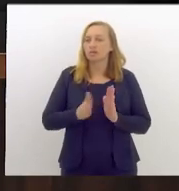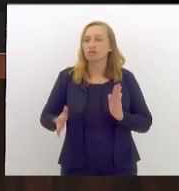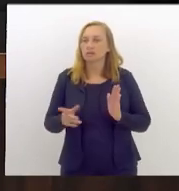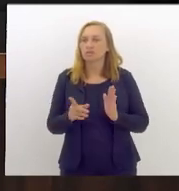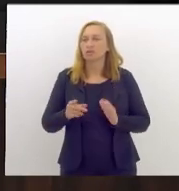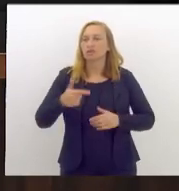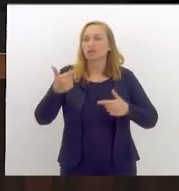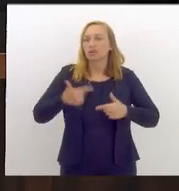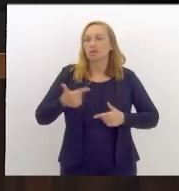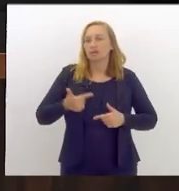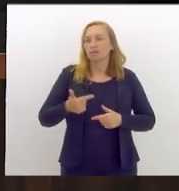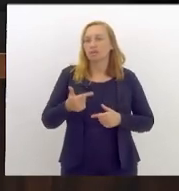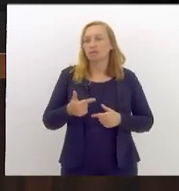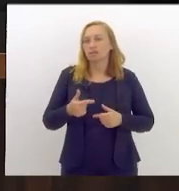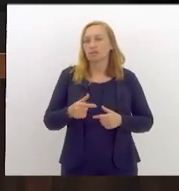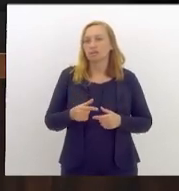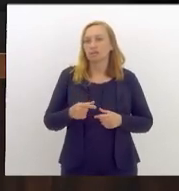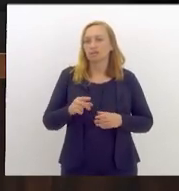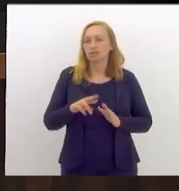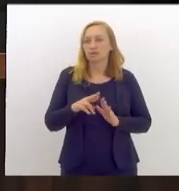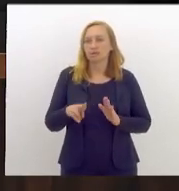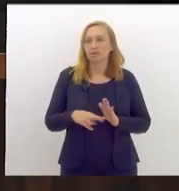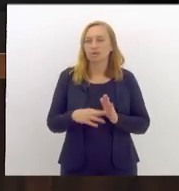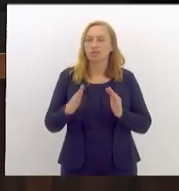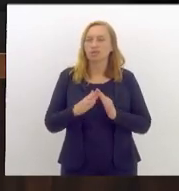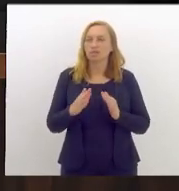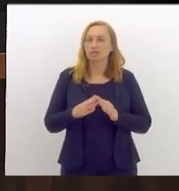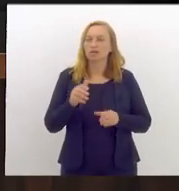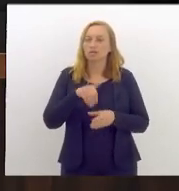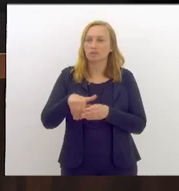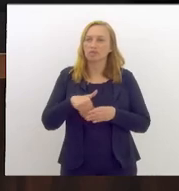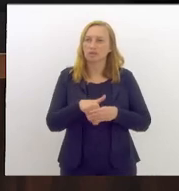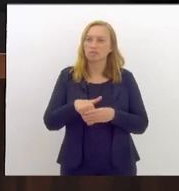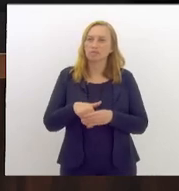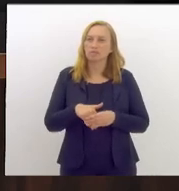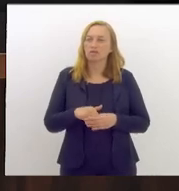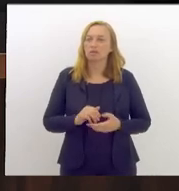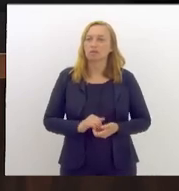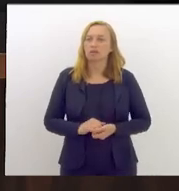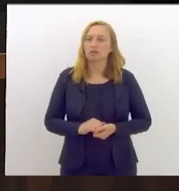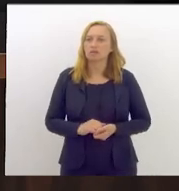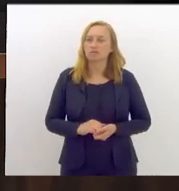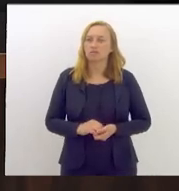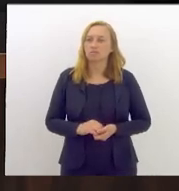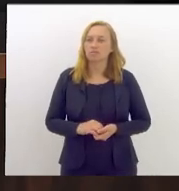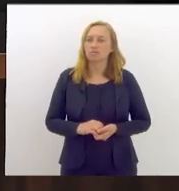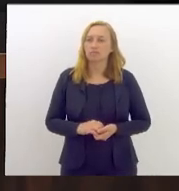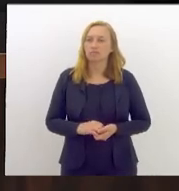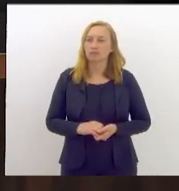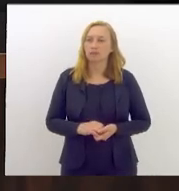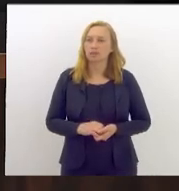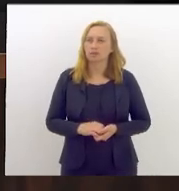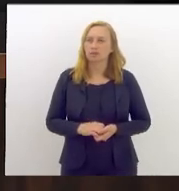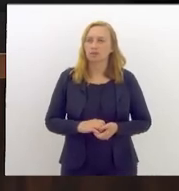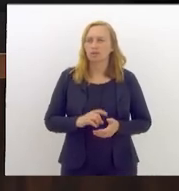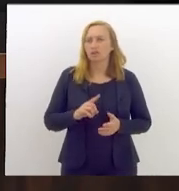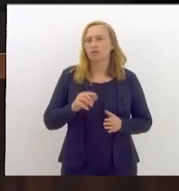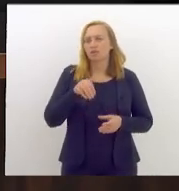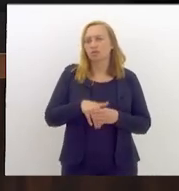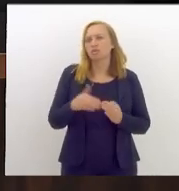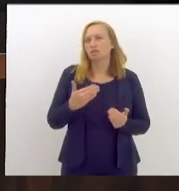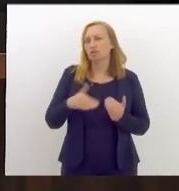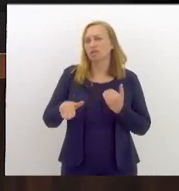terceiro do artigo 47 o regimento interno e tramitação ordinária em votação registrar voto contrário